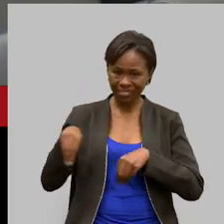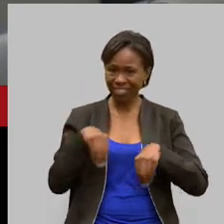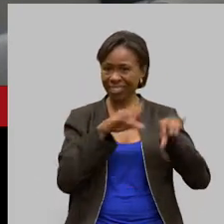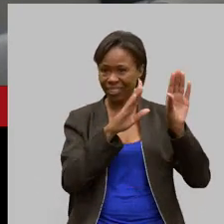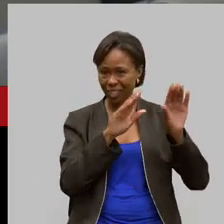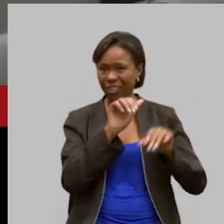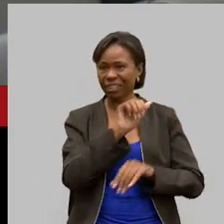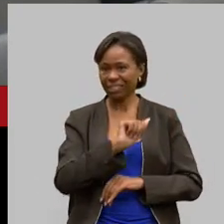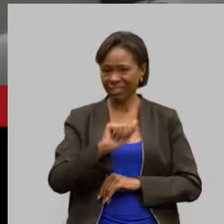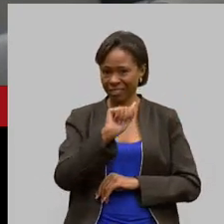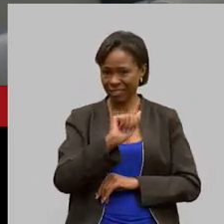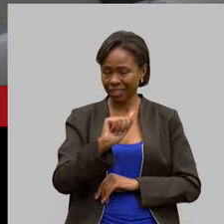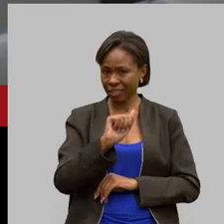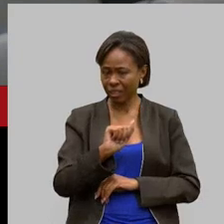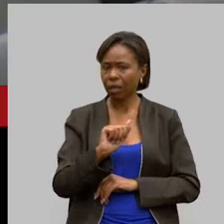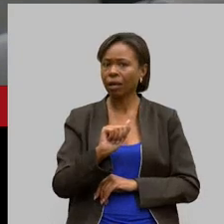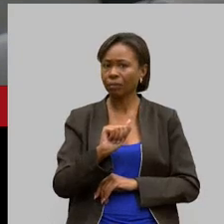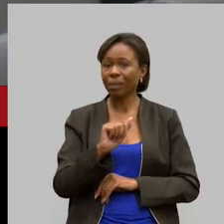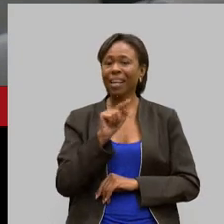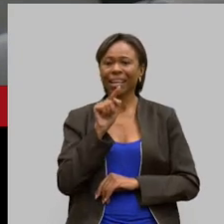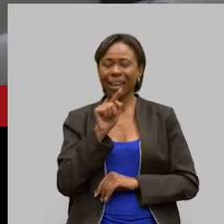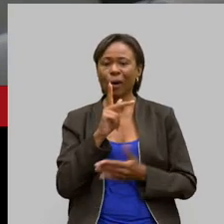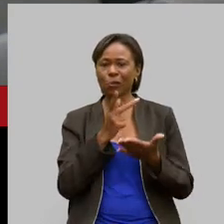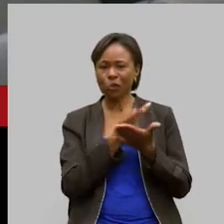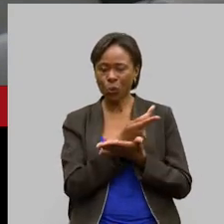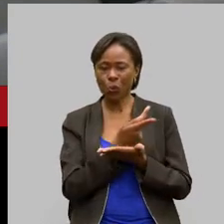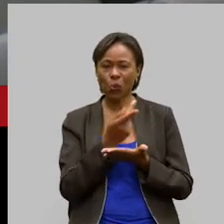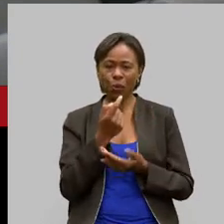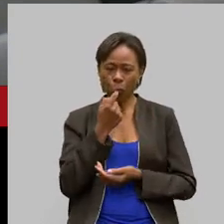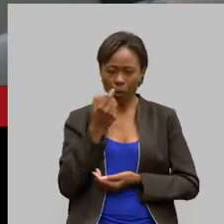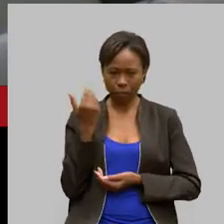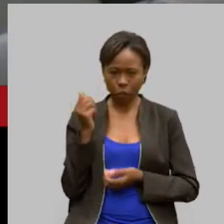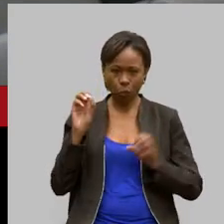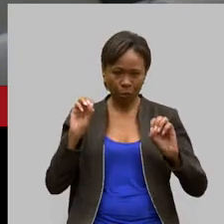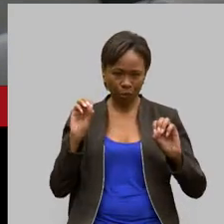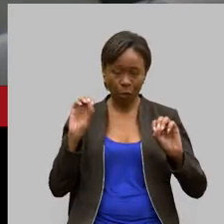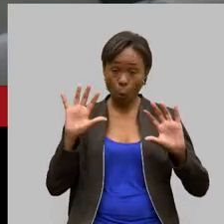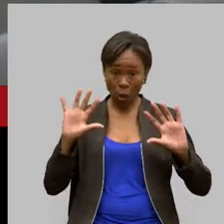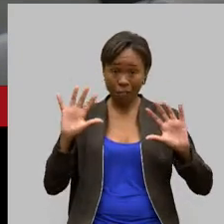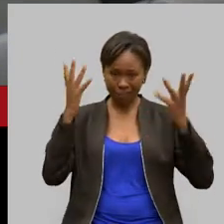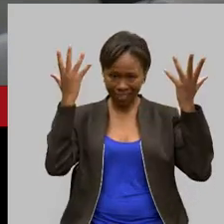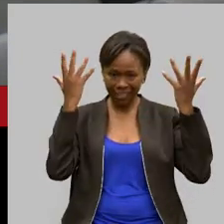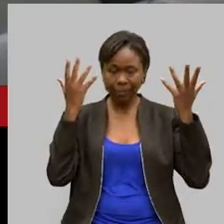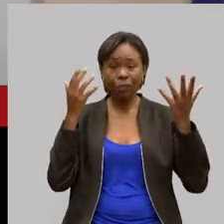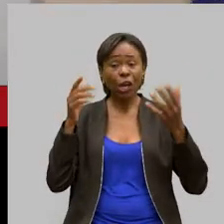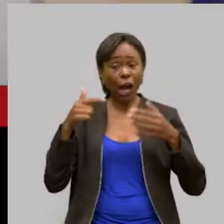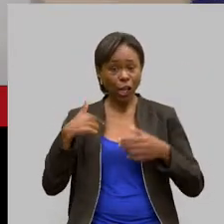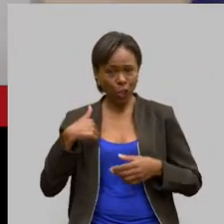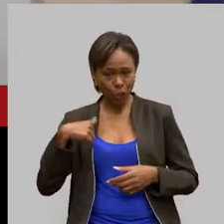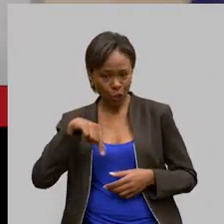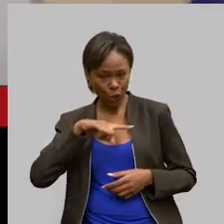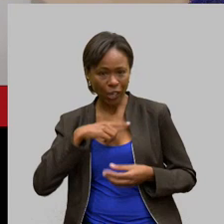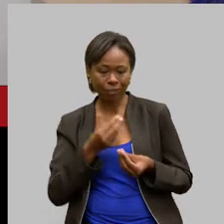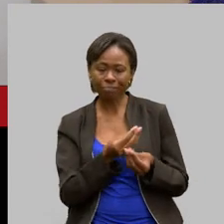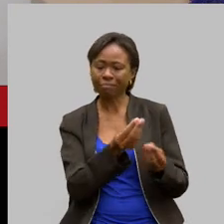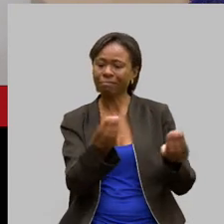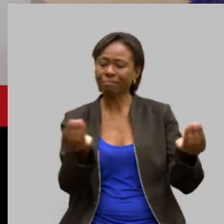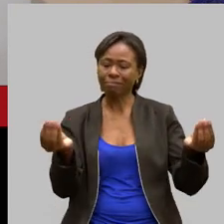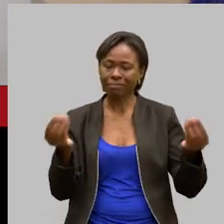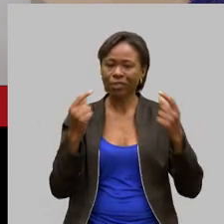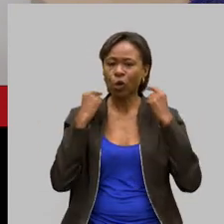Associação tivemos um evento lá recentemente onde nós amos escolares para as crianças com